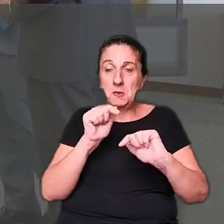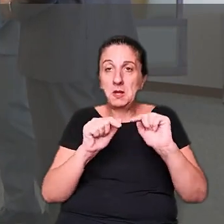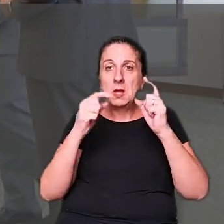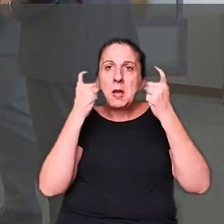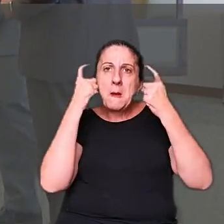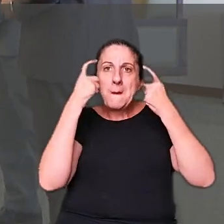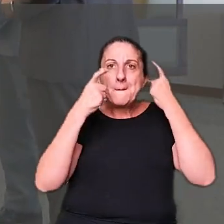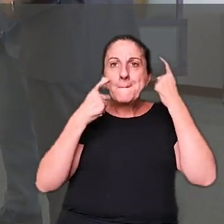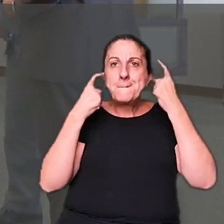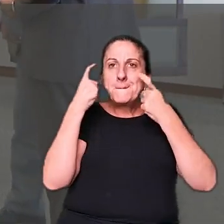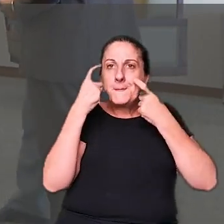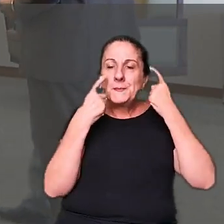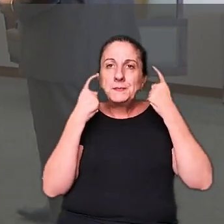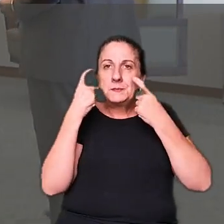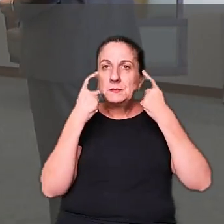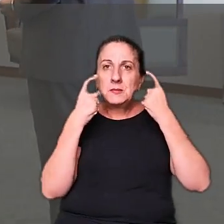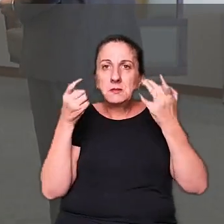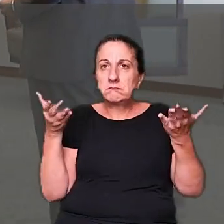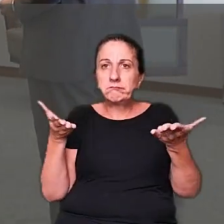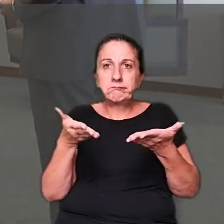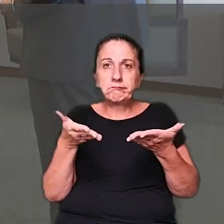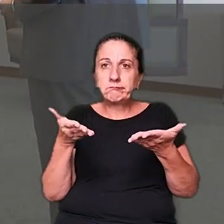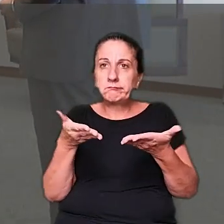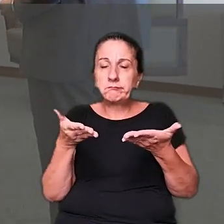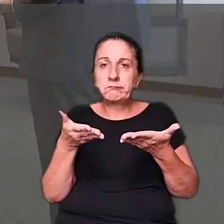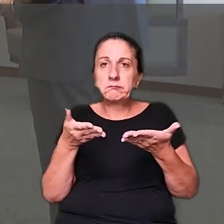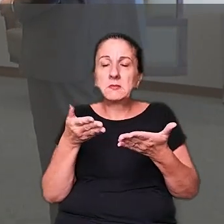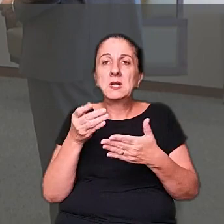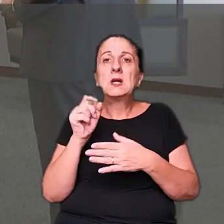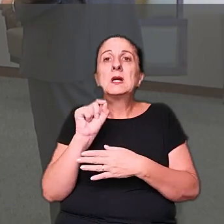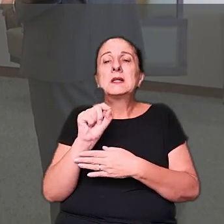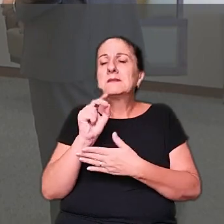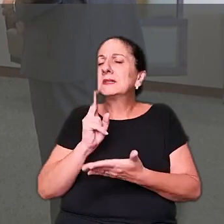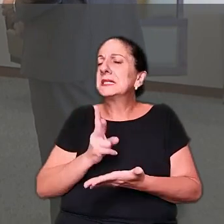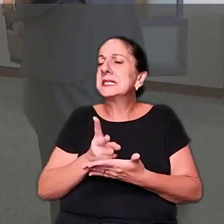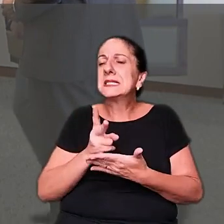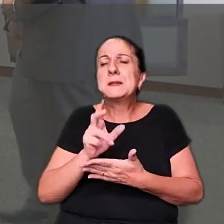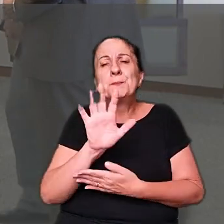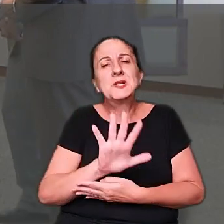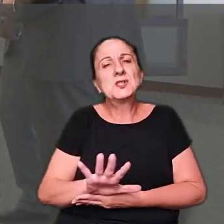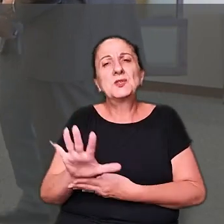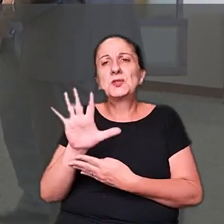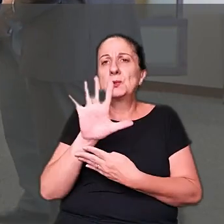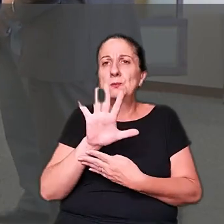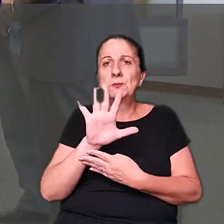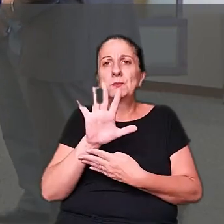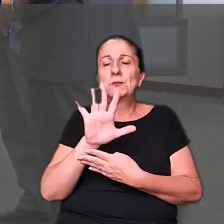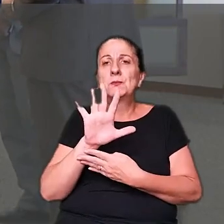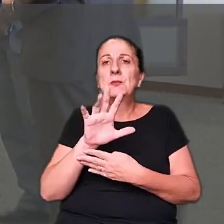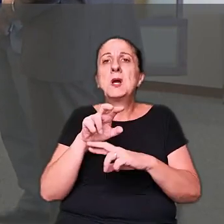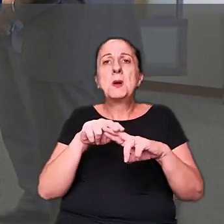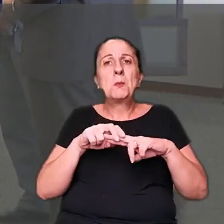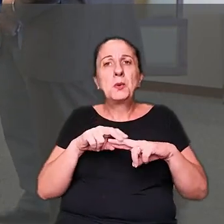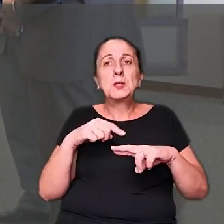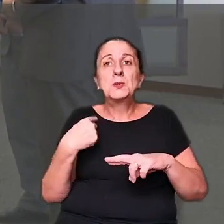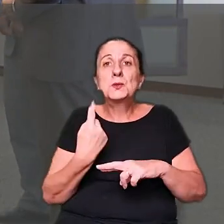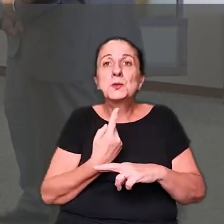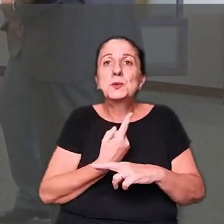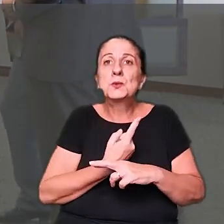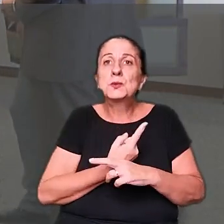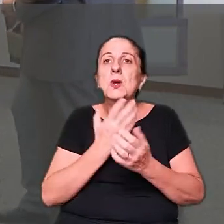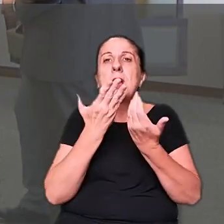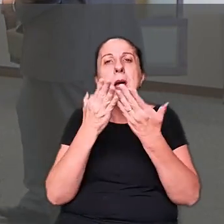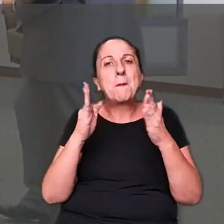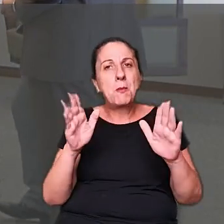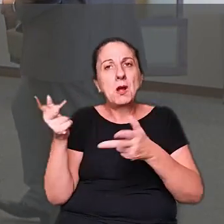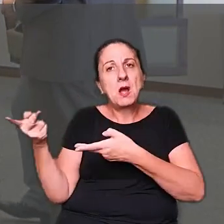americana, é que a preocupação, na atualidade, é constante e geral, não é? E por isso que nós estamos